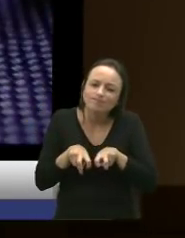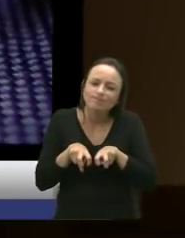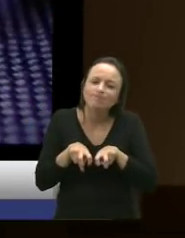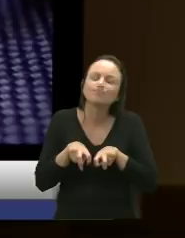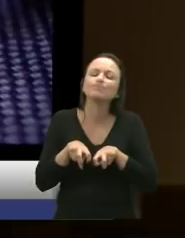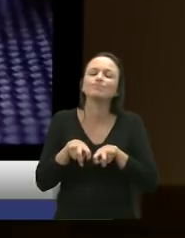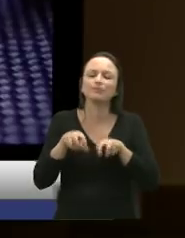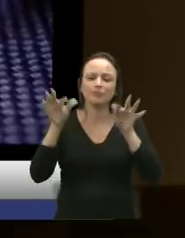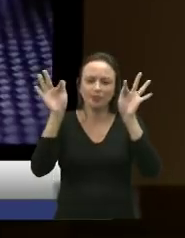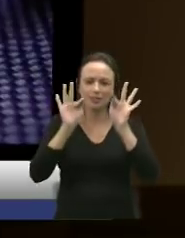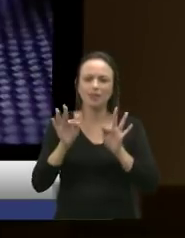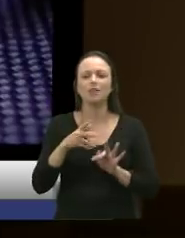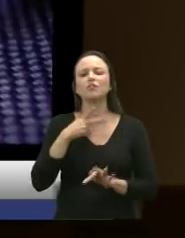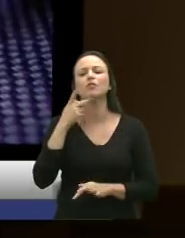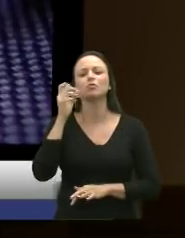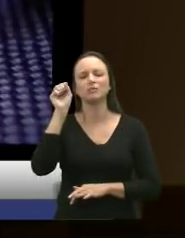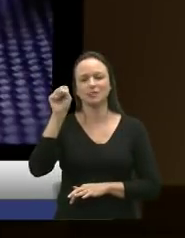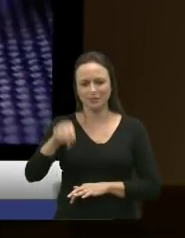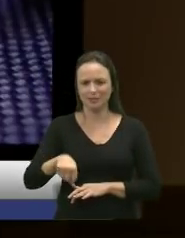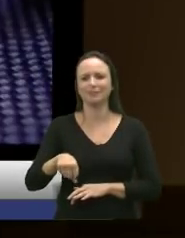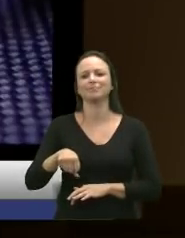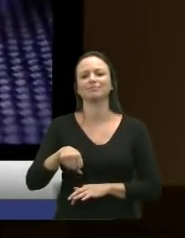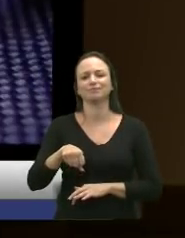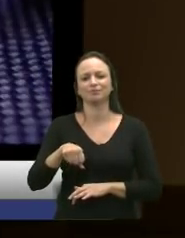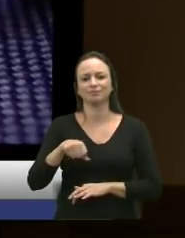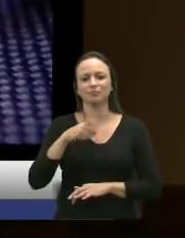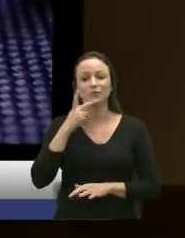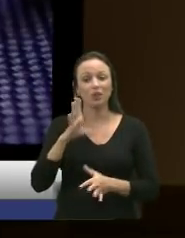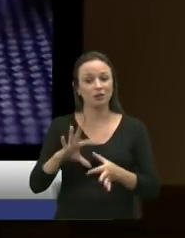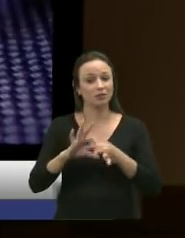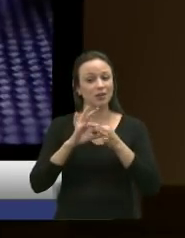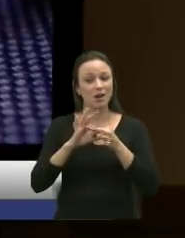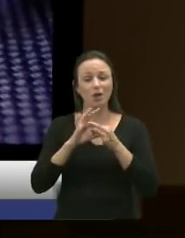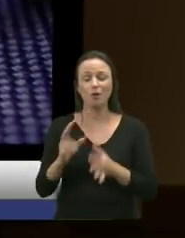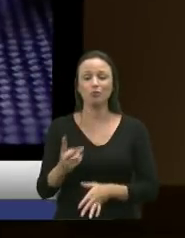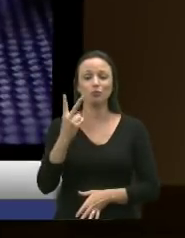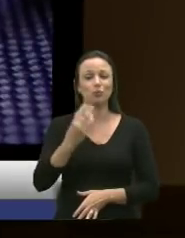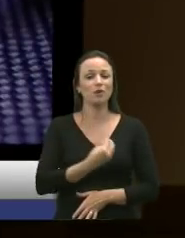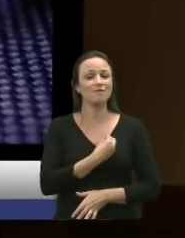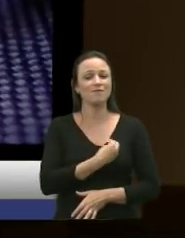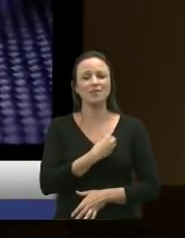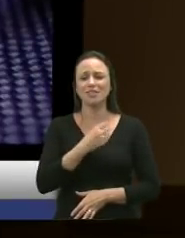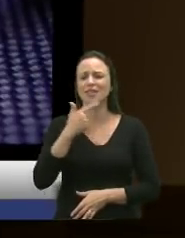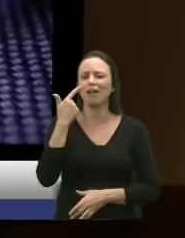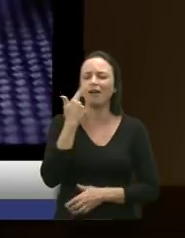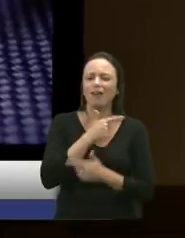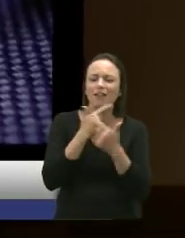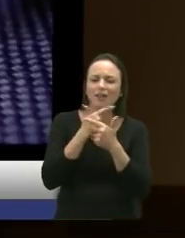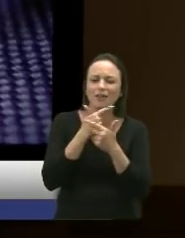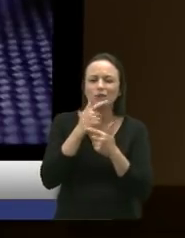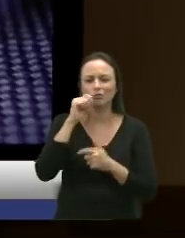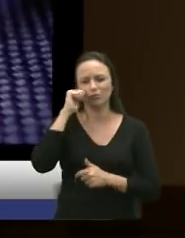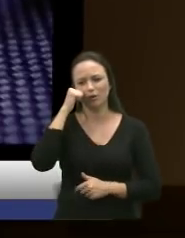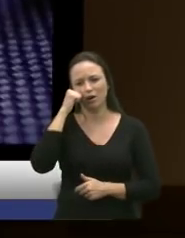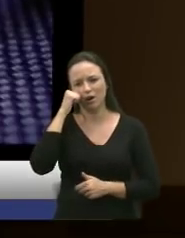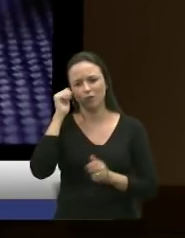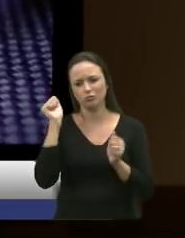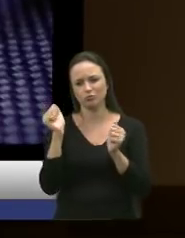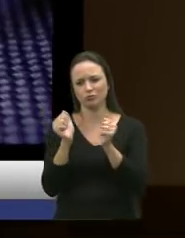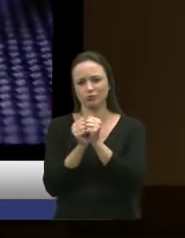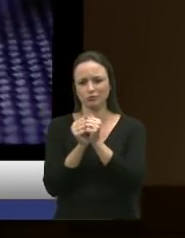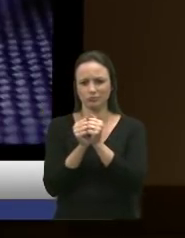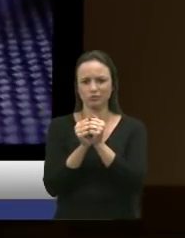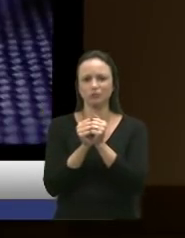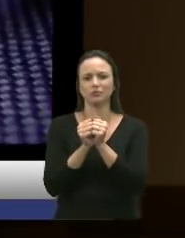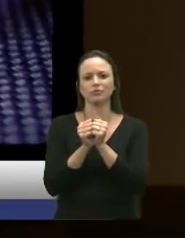disse sim. Vale o que vale a união de duas vidas que riram e choraram a uma voz, e